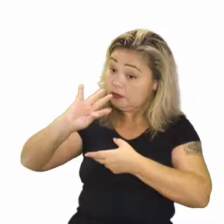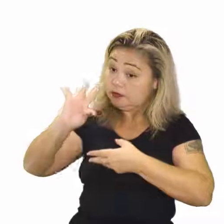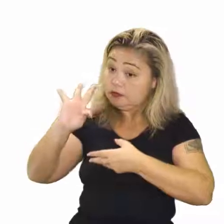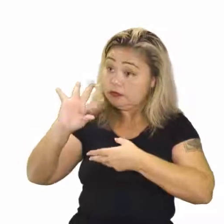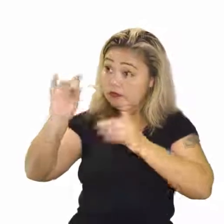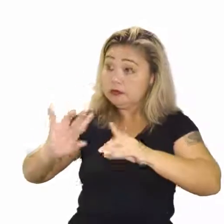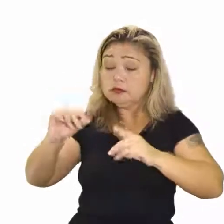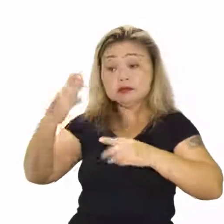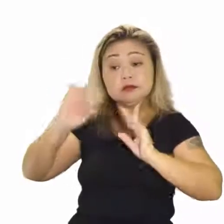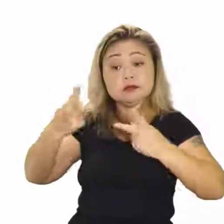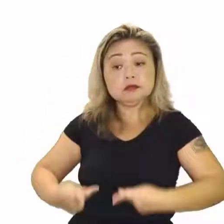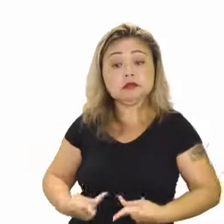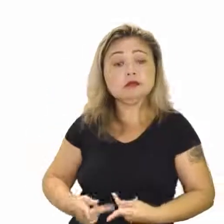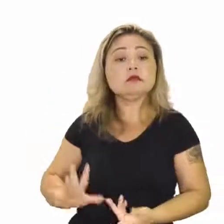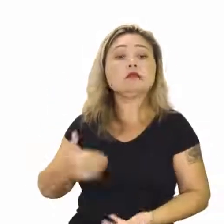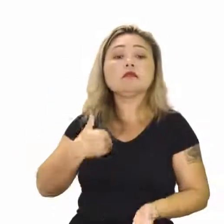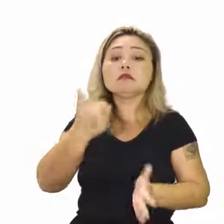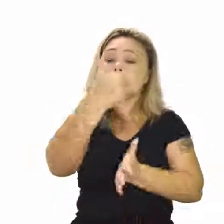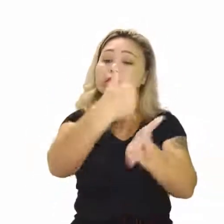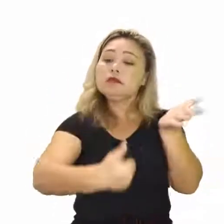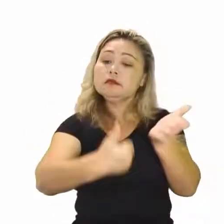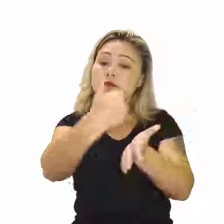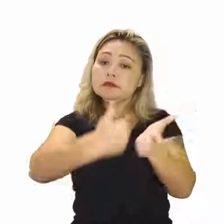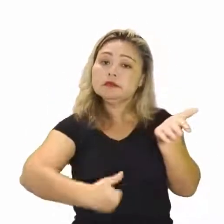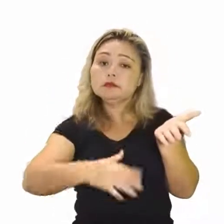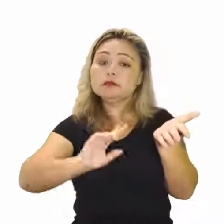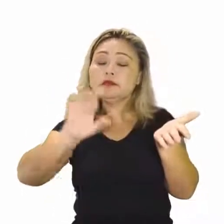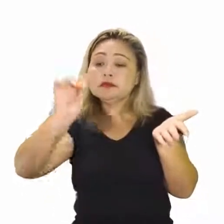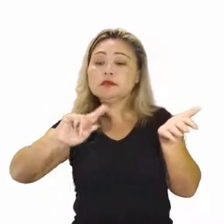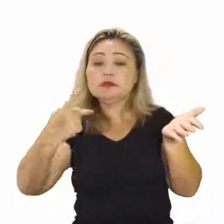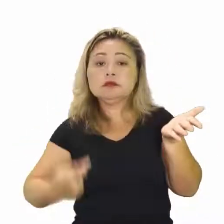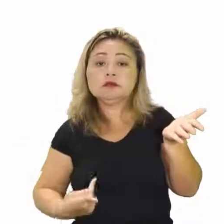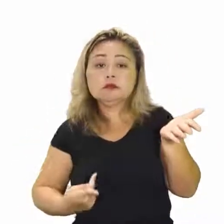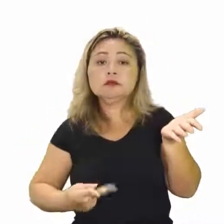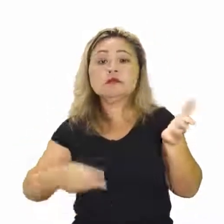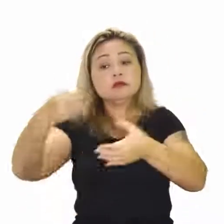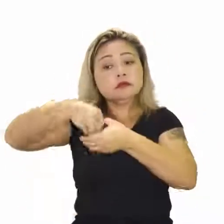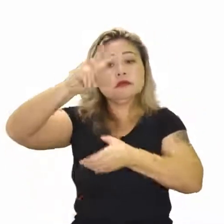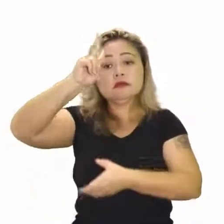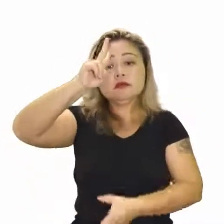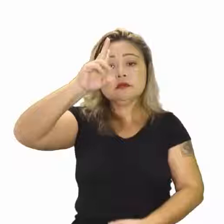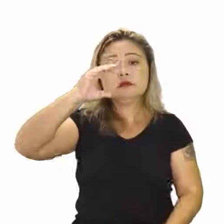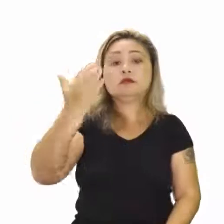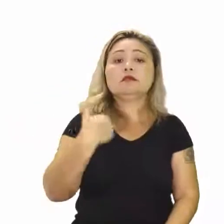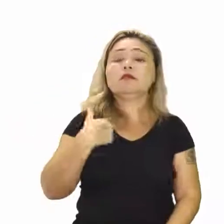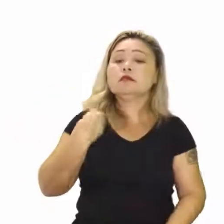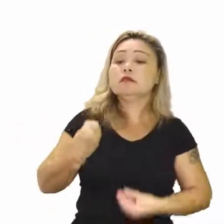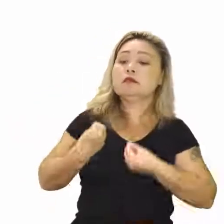A primeira declaração de direitos humanos na história foi atribuída